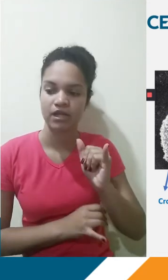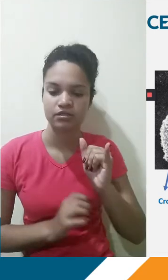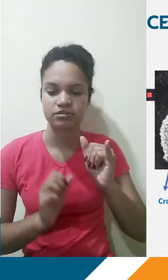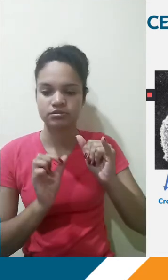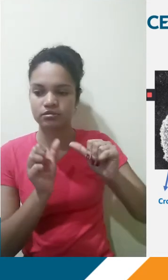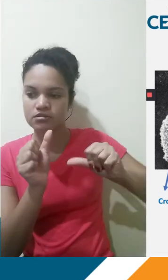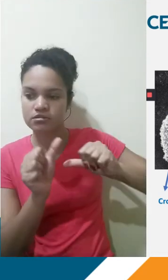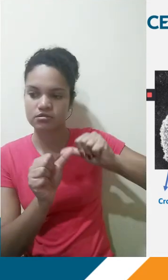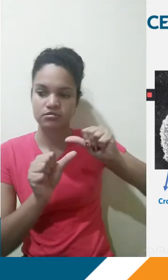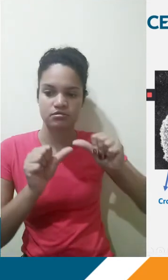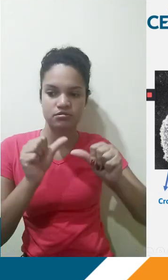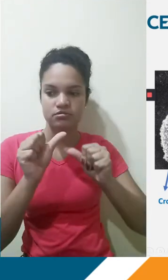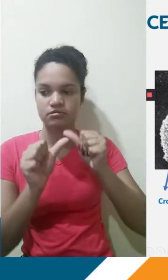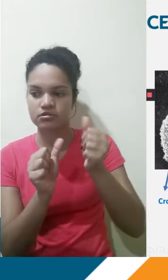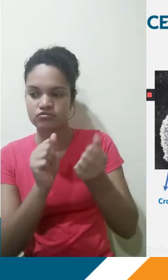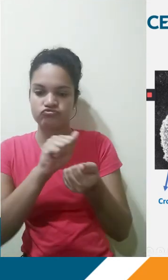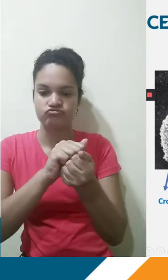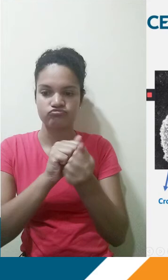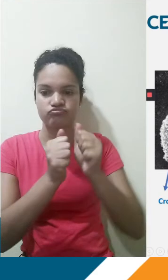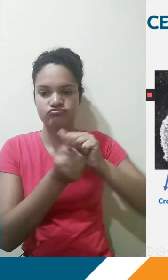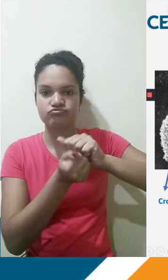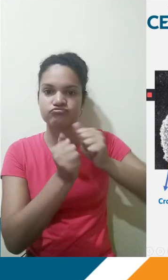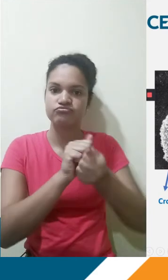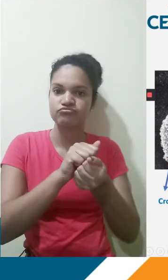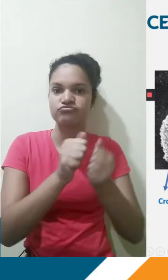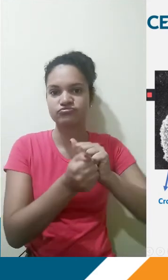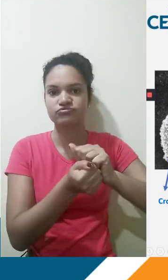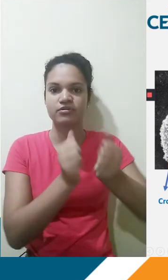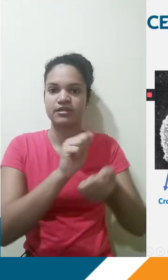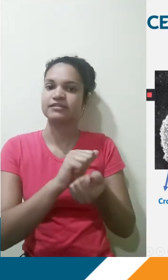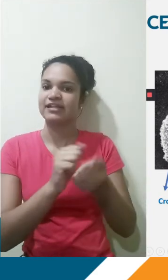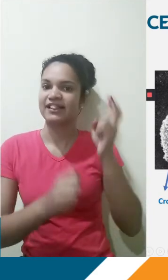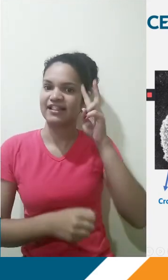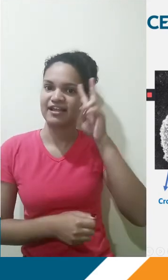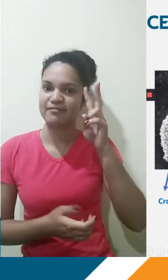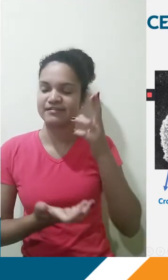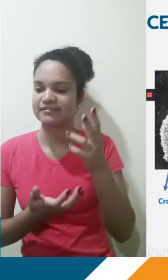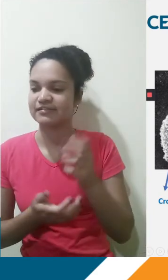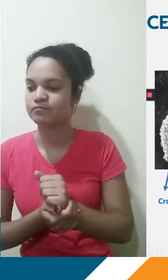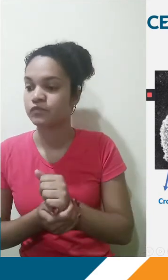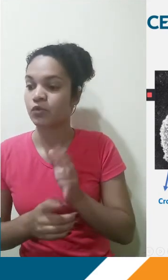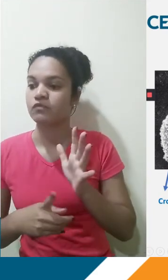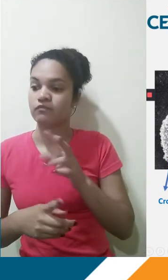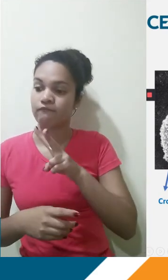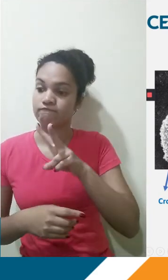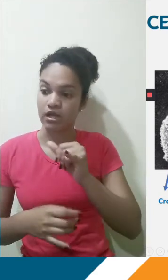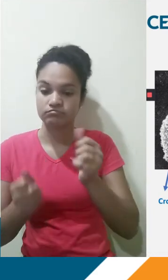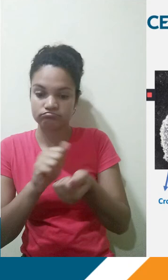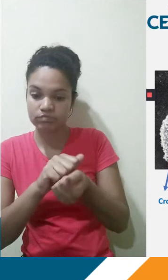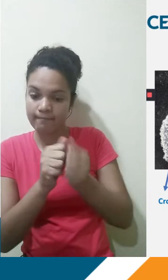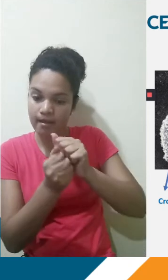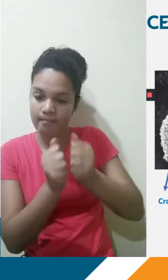se enovelando, né, que é o que a gente está mostrando aqui na parte de baixo, para formar a